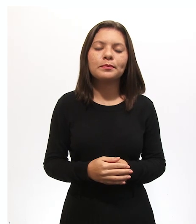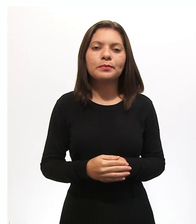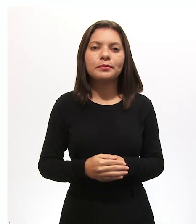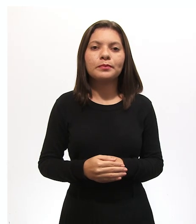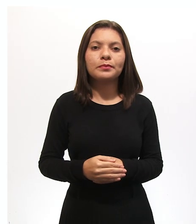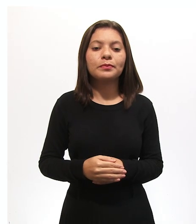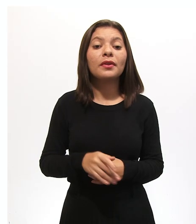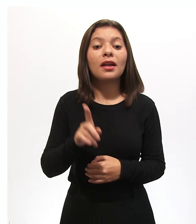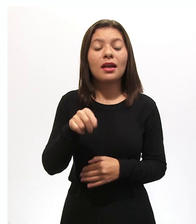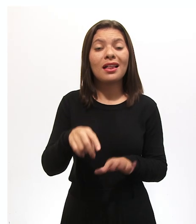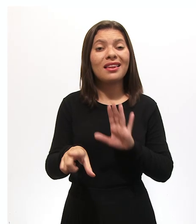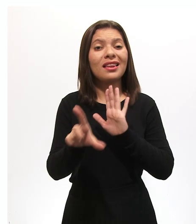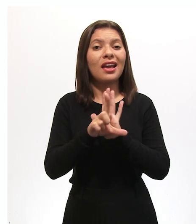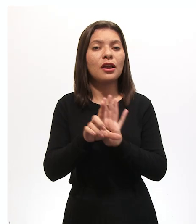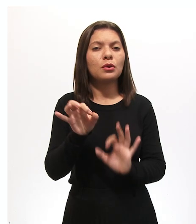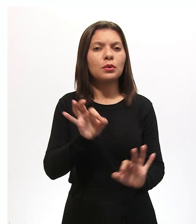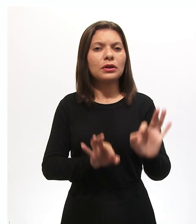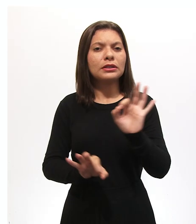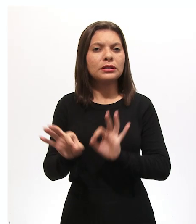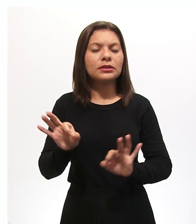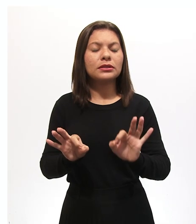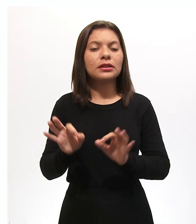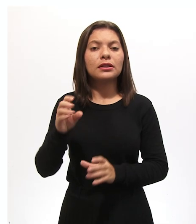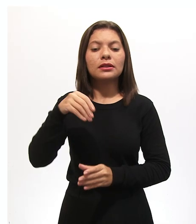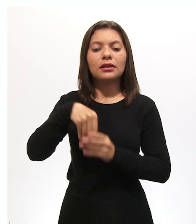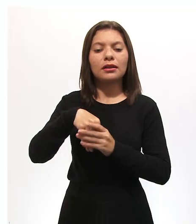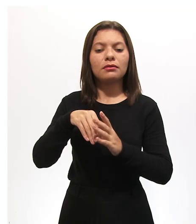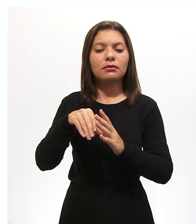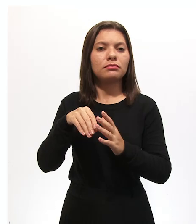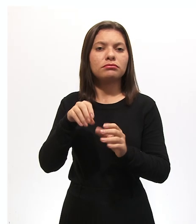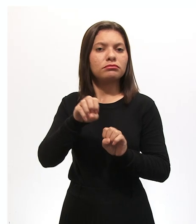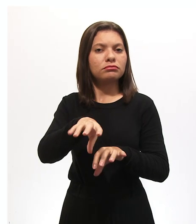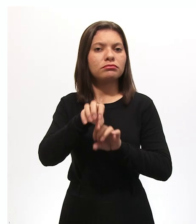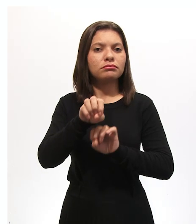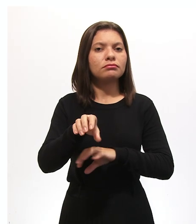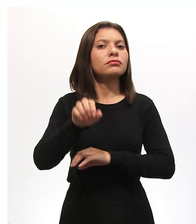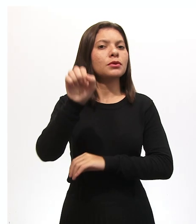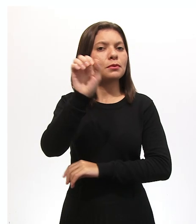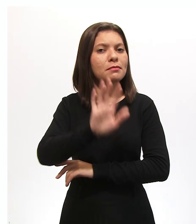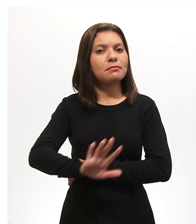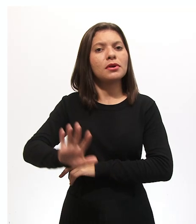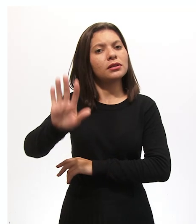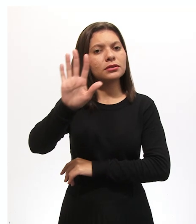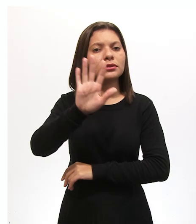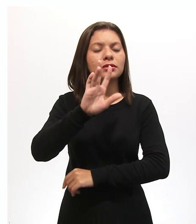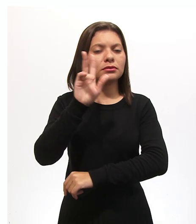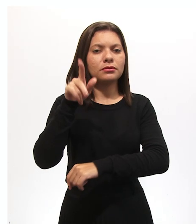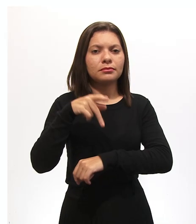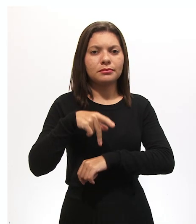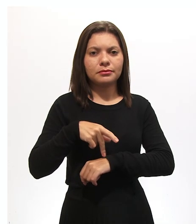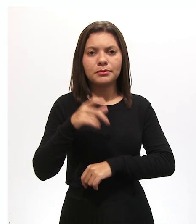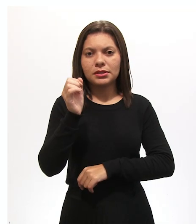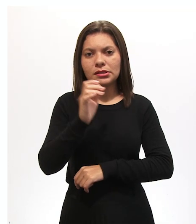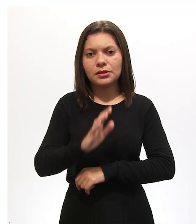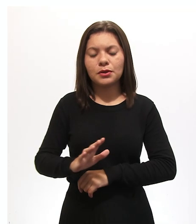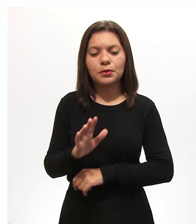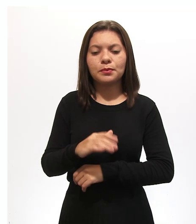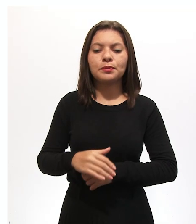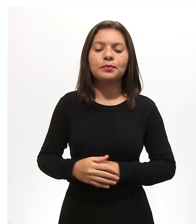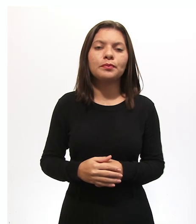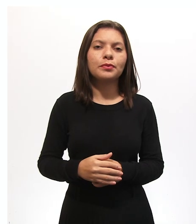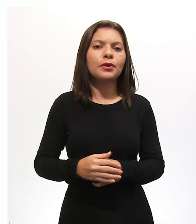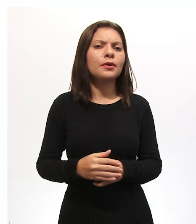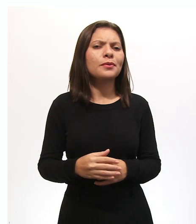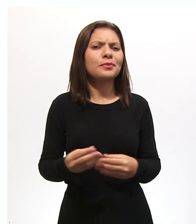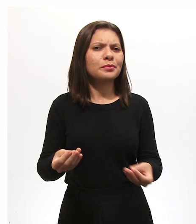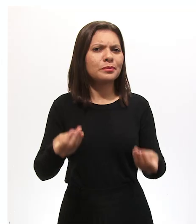certo? Ela organiza o funcionamento da educação do nosso país para compreender melhor.